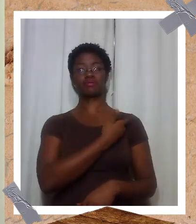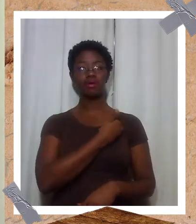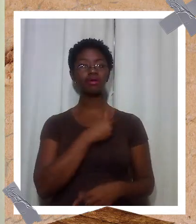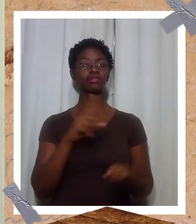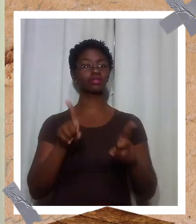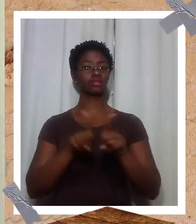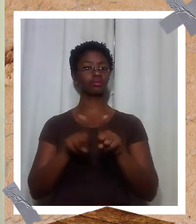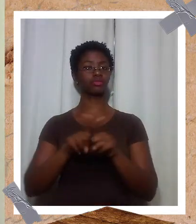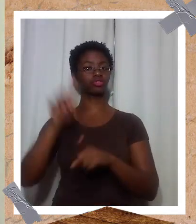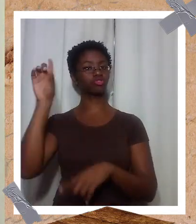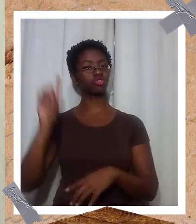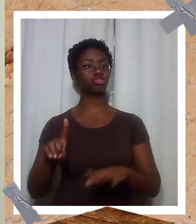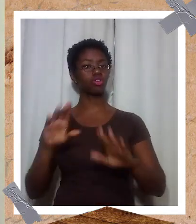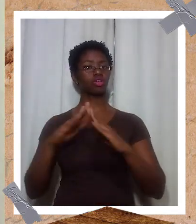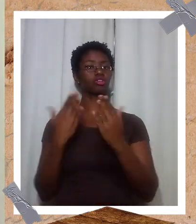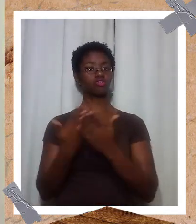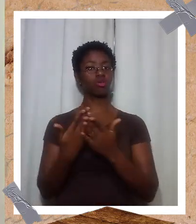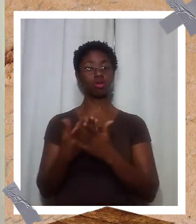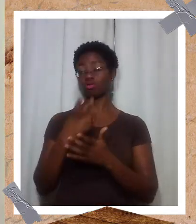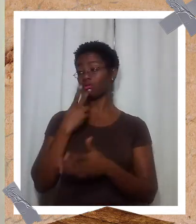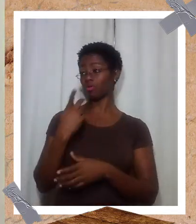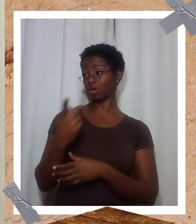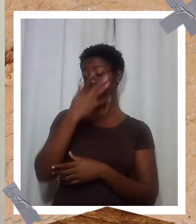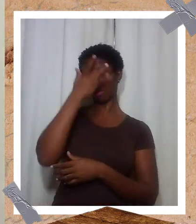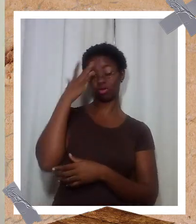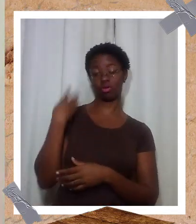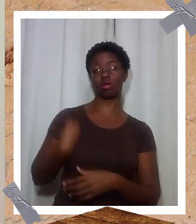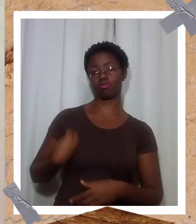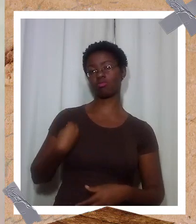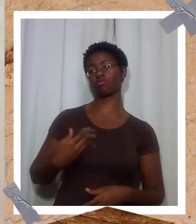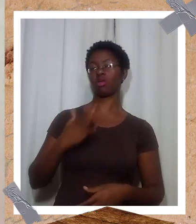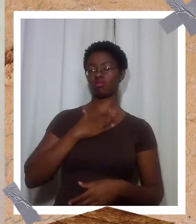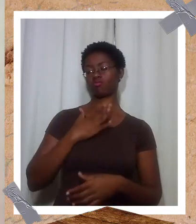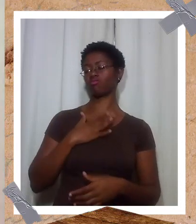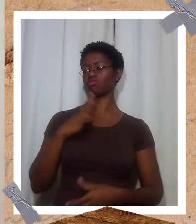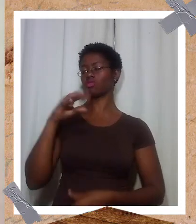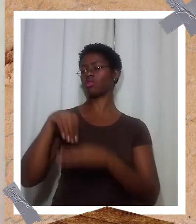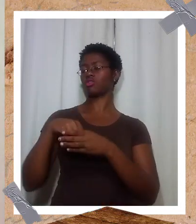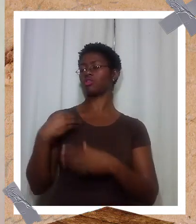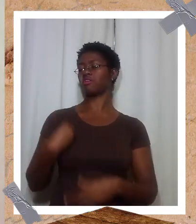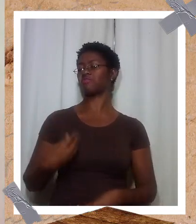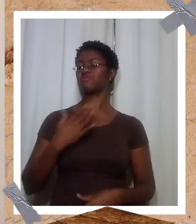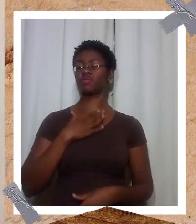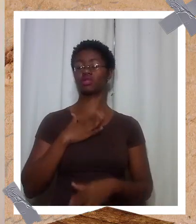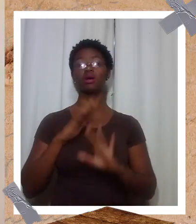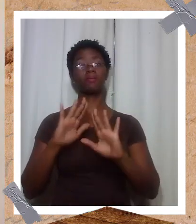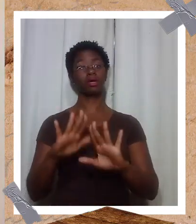a diretora da escola, Dona Ieda. Então, foram pessoas que fizeram muita parte da minha vida. Então, a escola